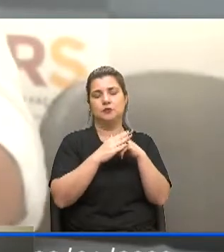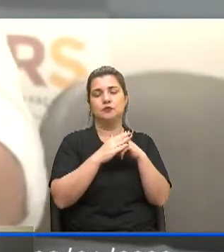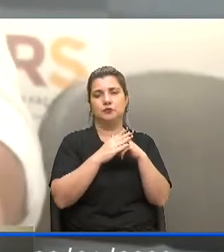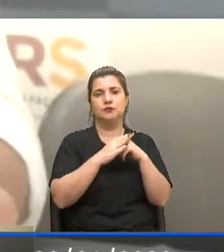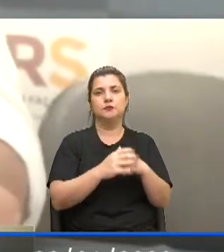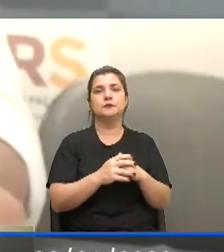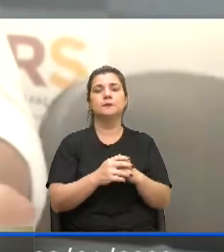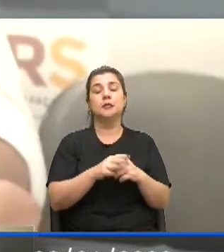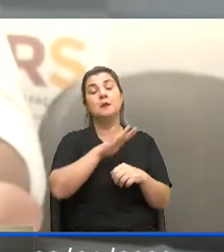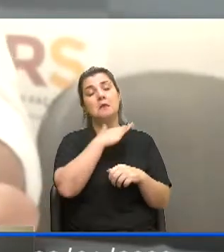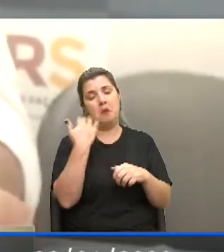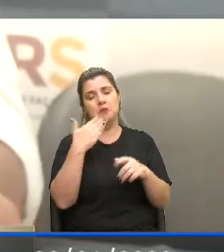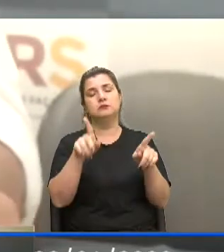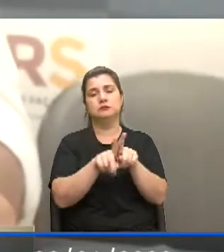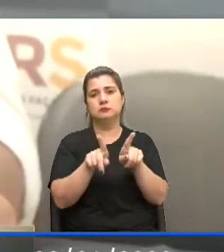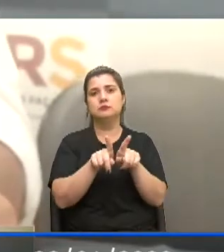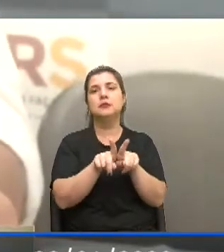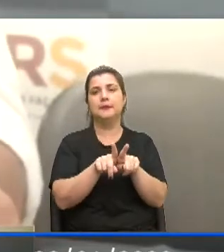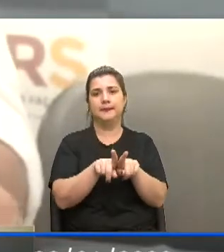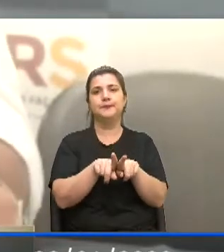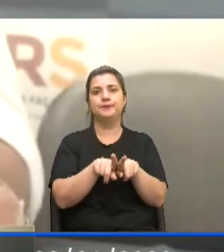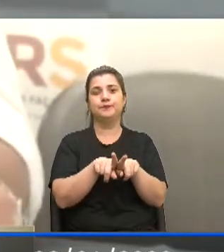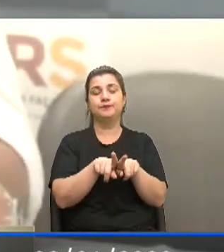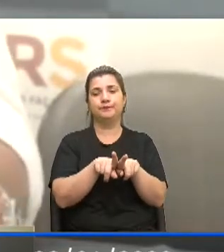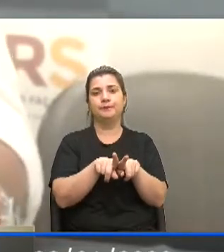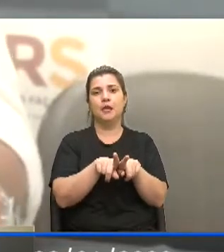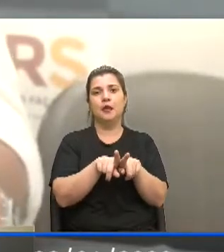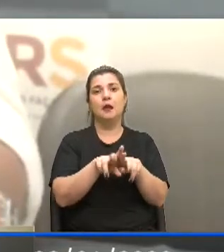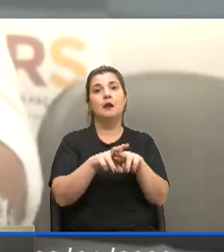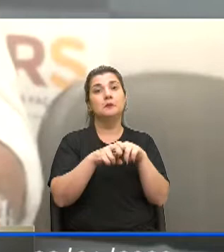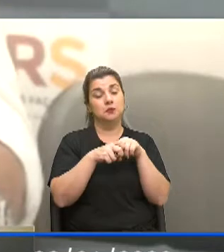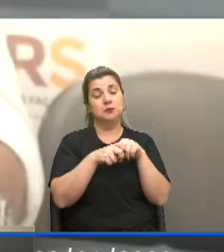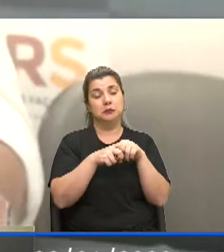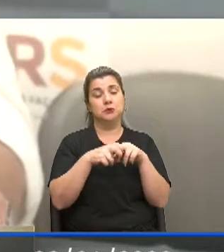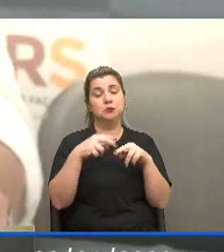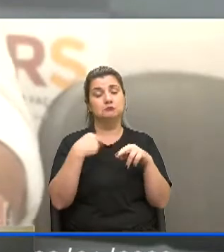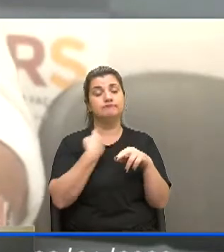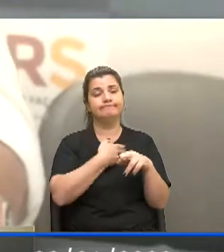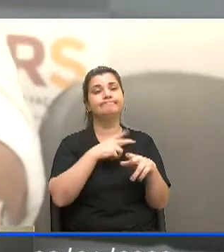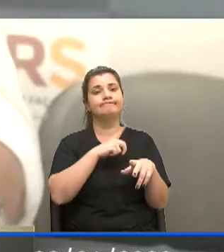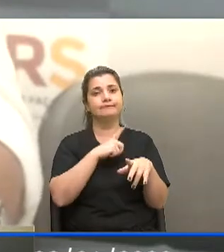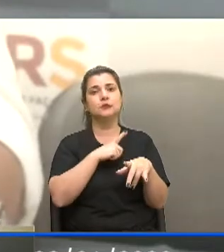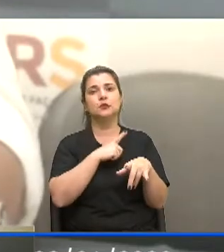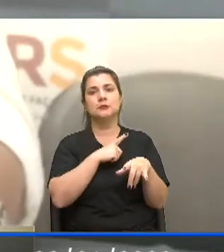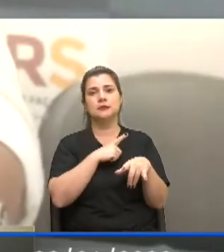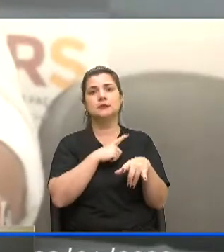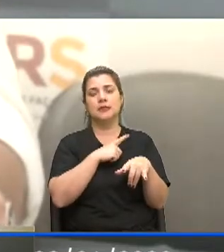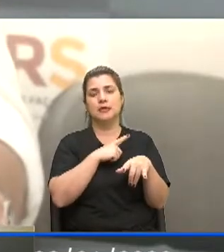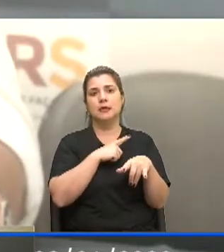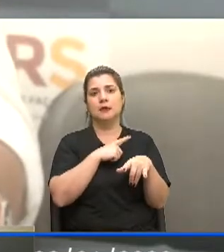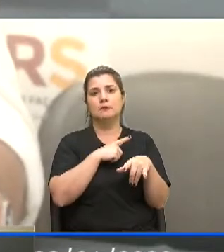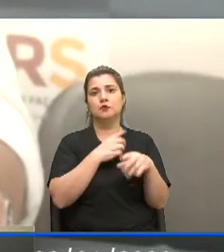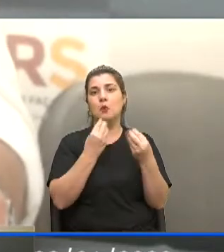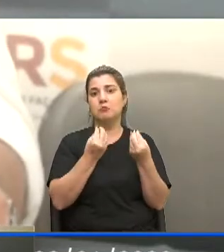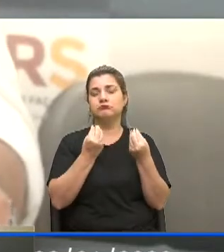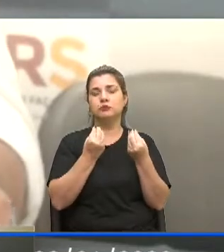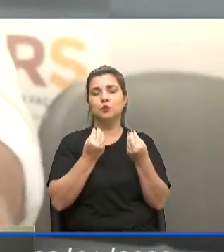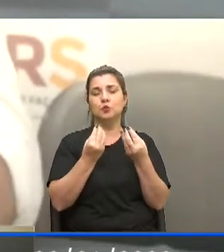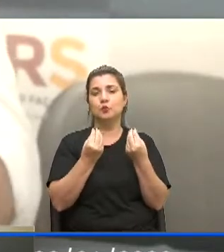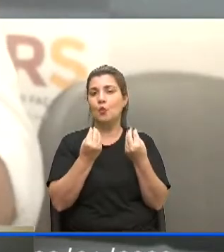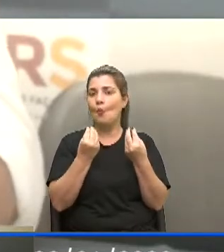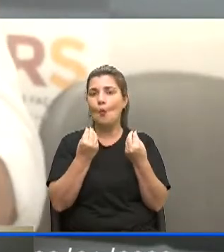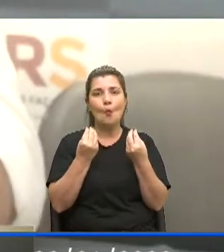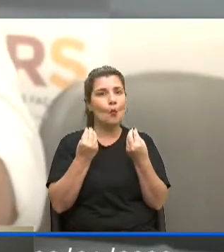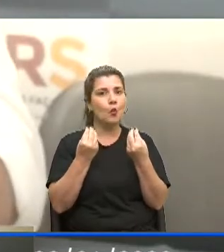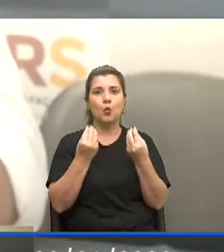e os óbitos. E a gente acaba tendo, de certa forma, o sobrecarregamento, né, do nosso sistema